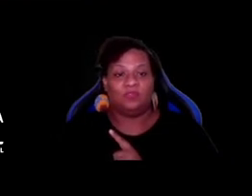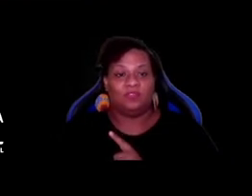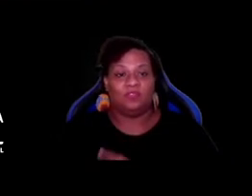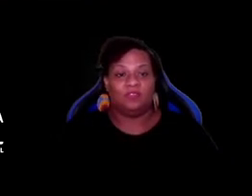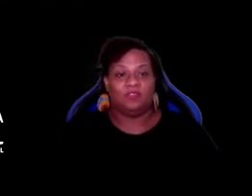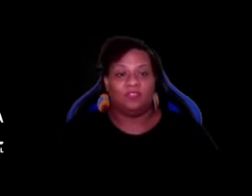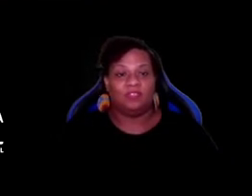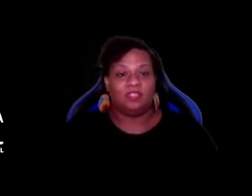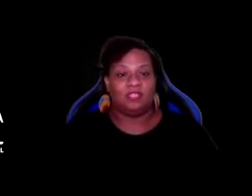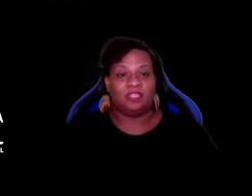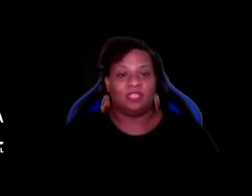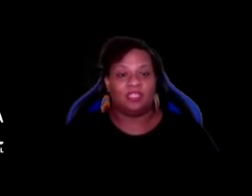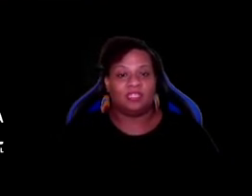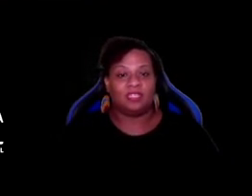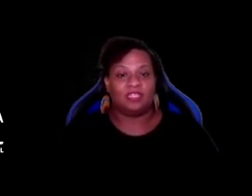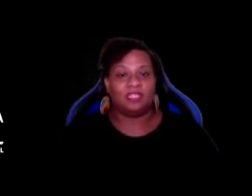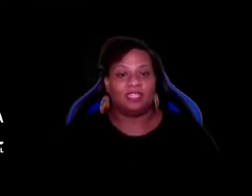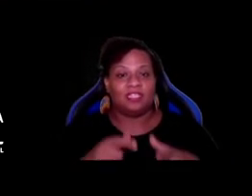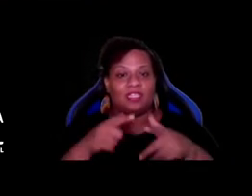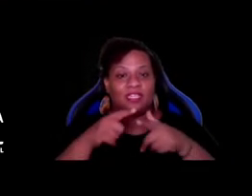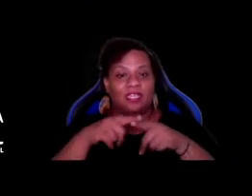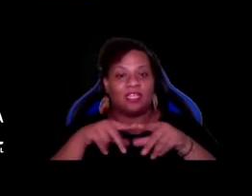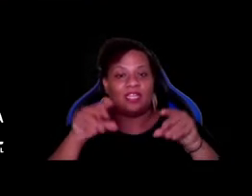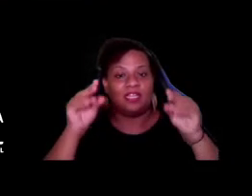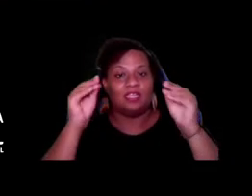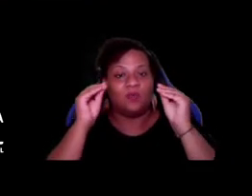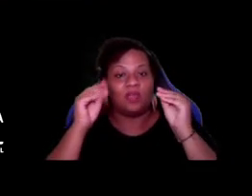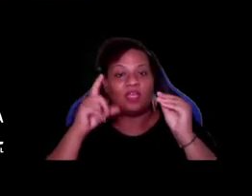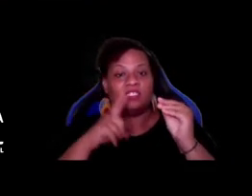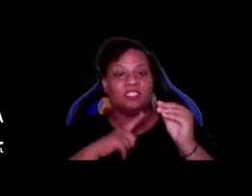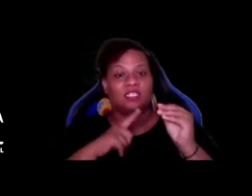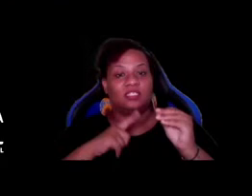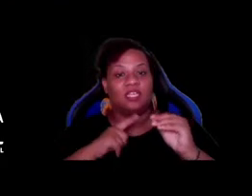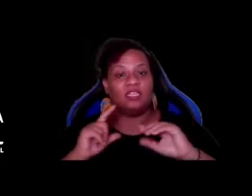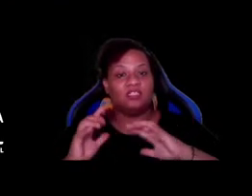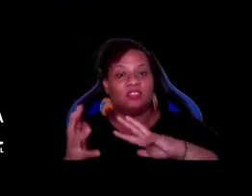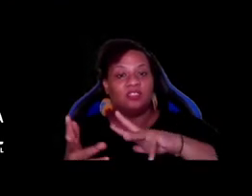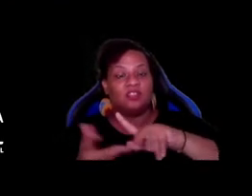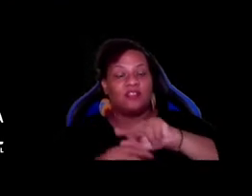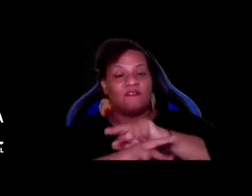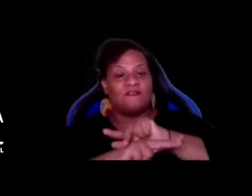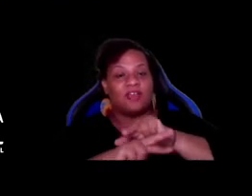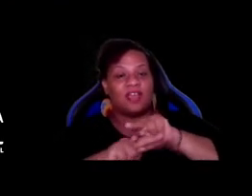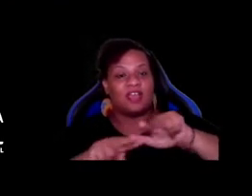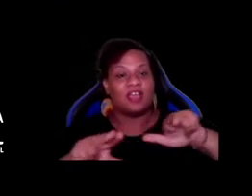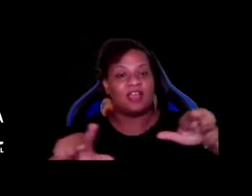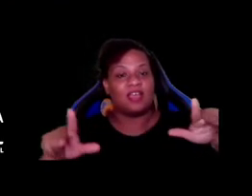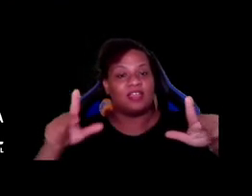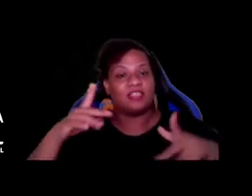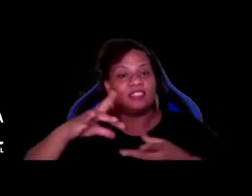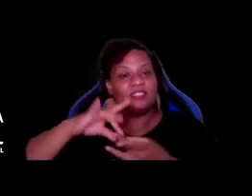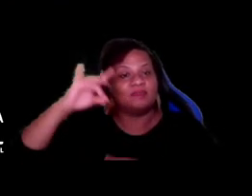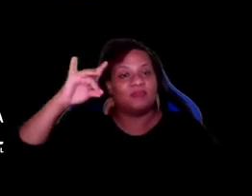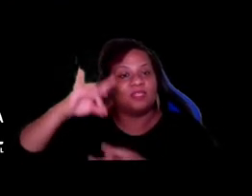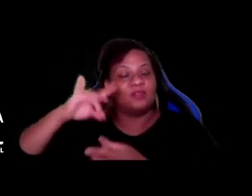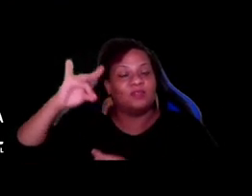linguagem do que nós vamos chamar de ancestralidade, de espiritualidade. E